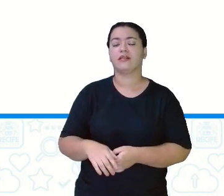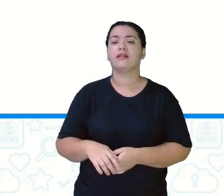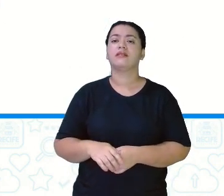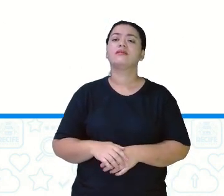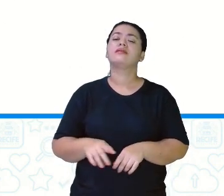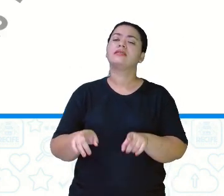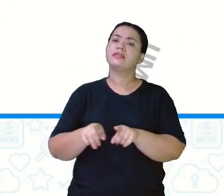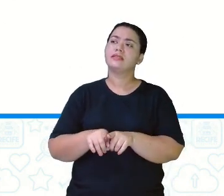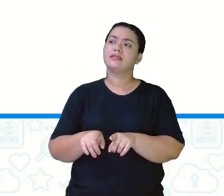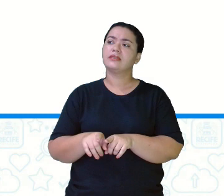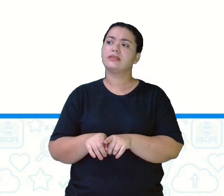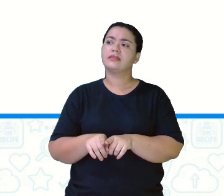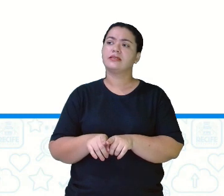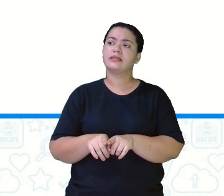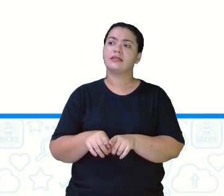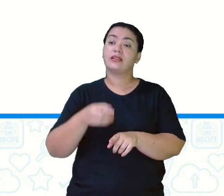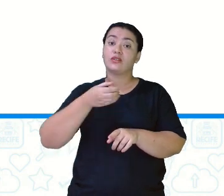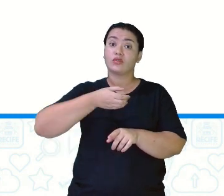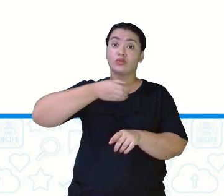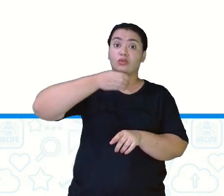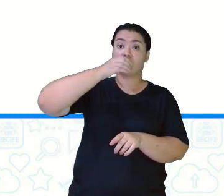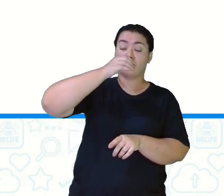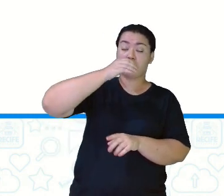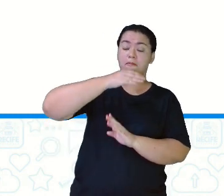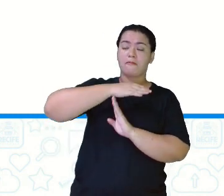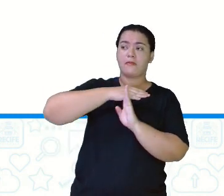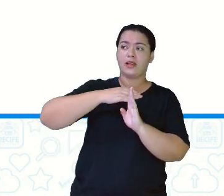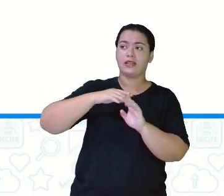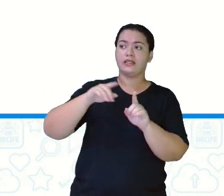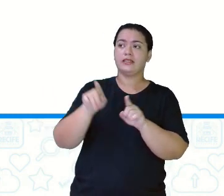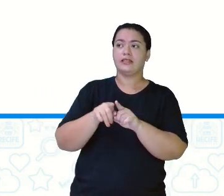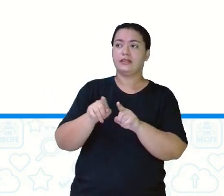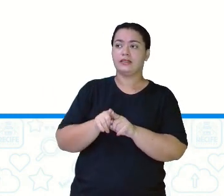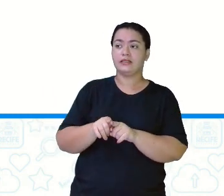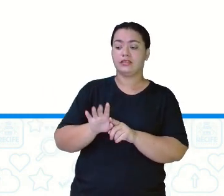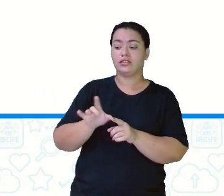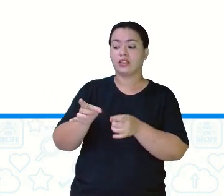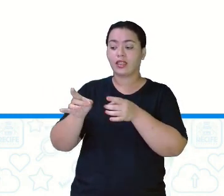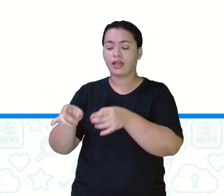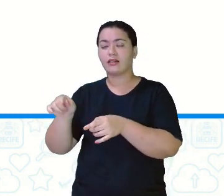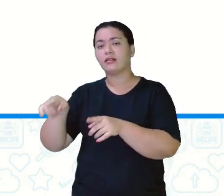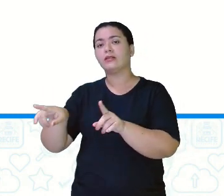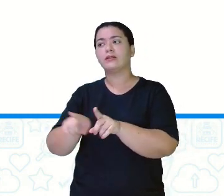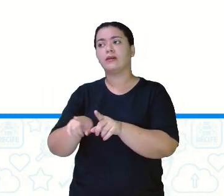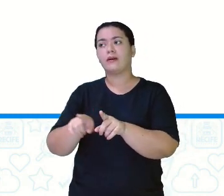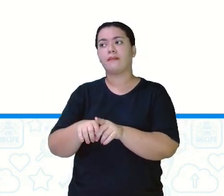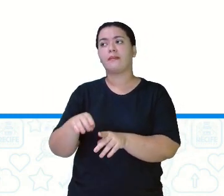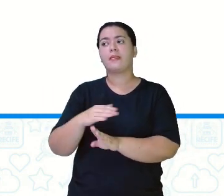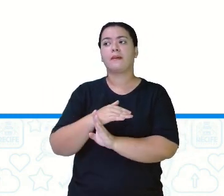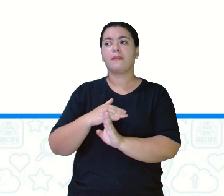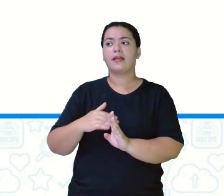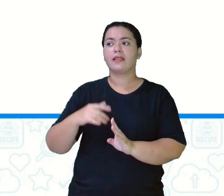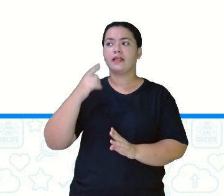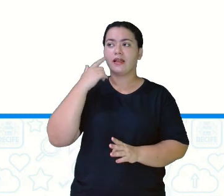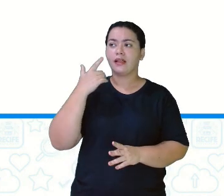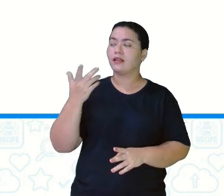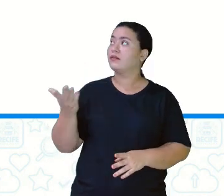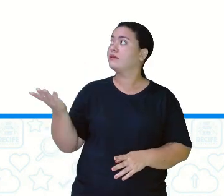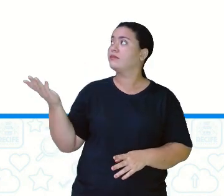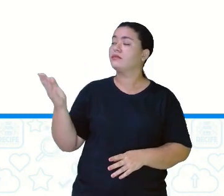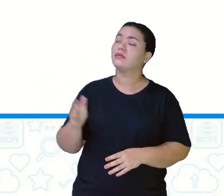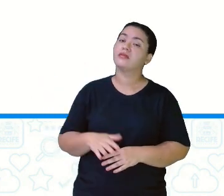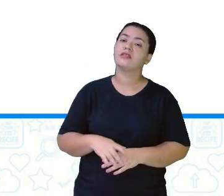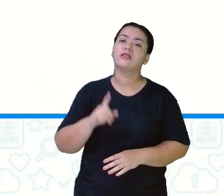ficou também, a água que ela tomou foi a metade e a água que ela deixou também ficou a metade. Aí eu estou